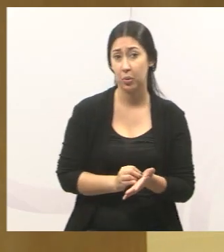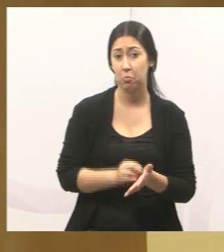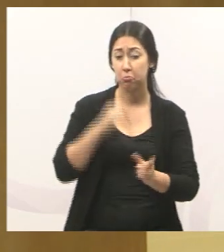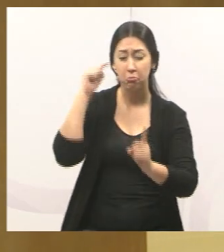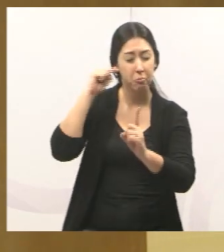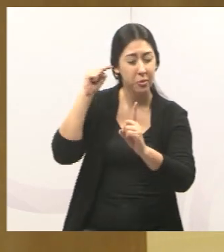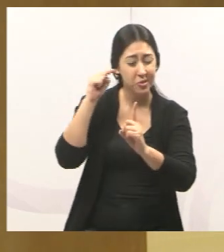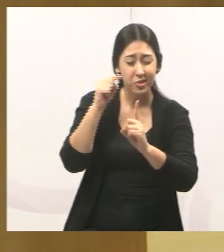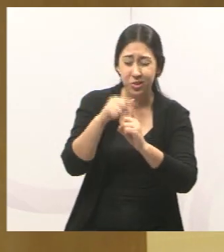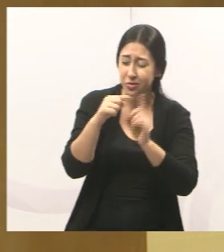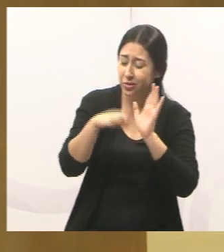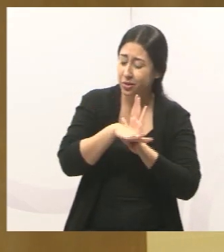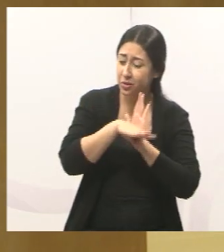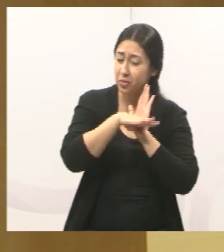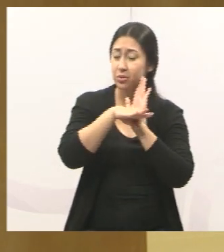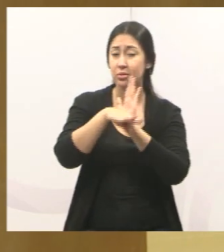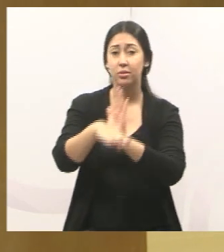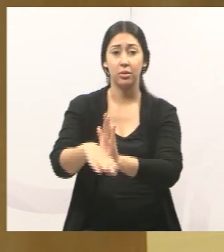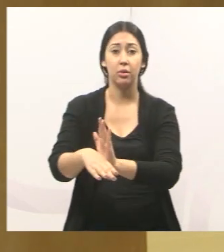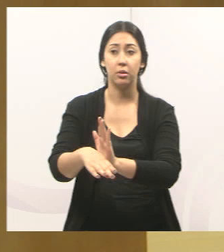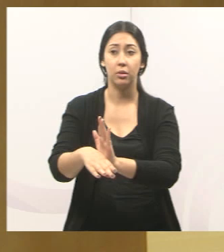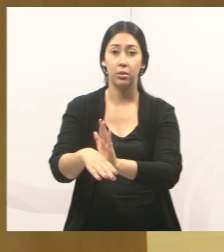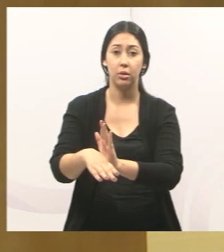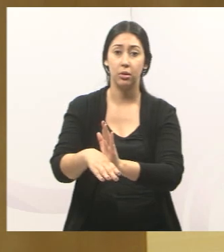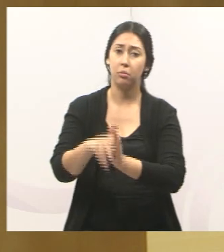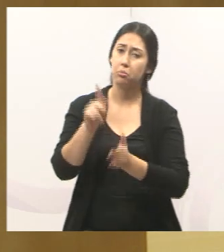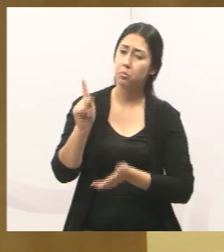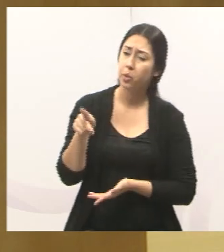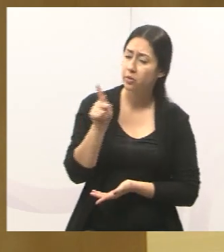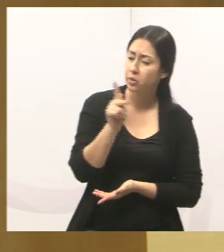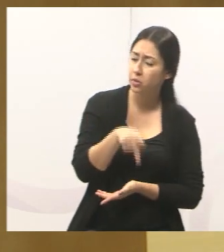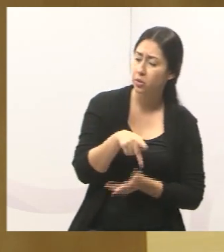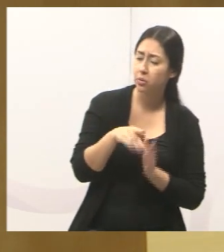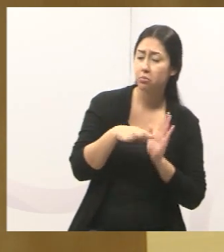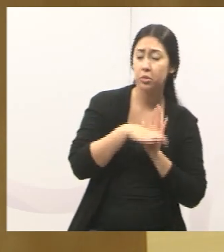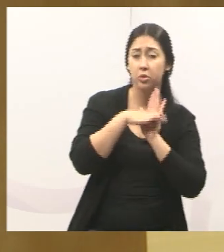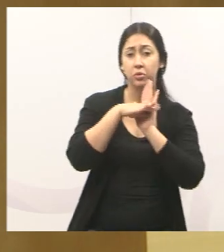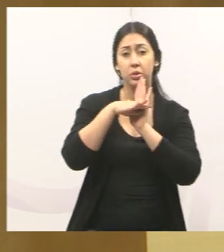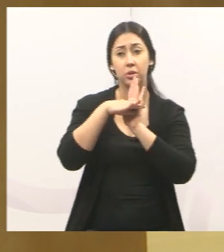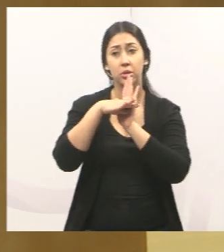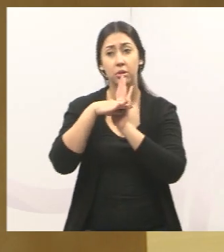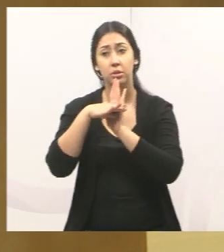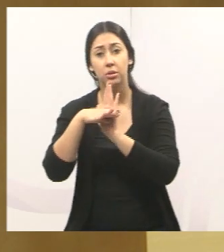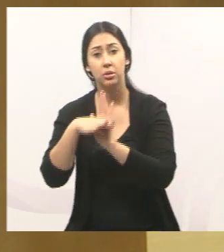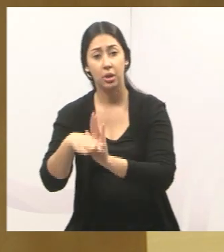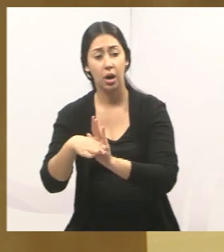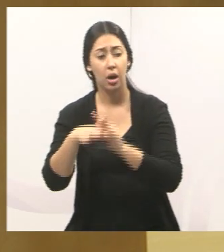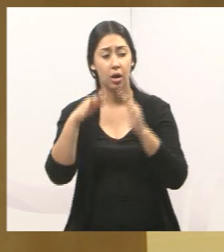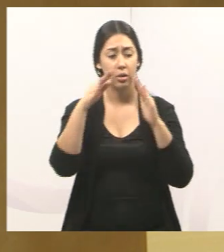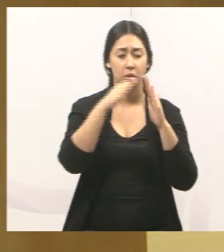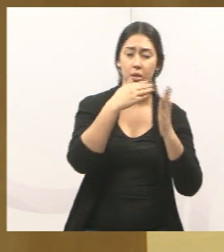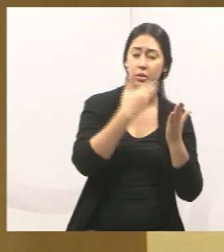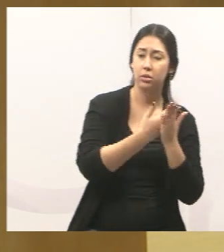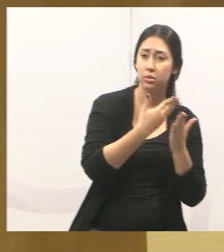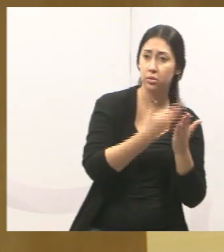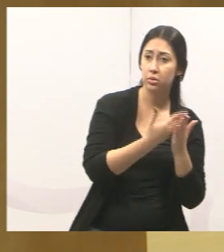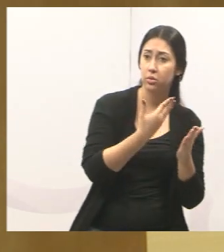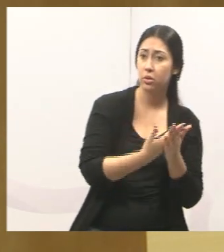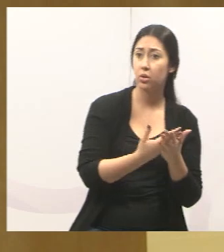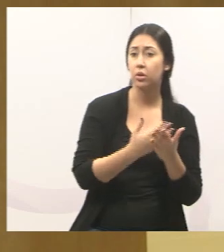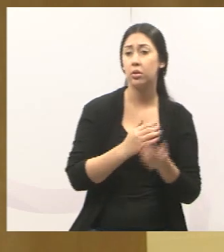finalidade de atendimento, pedagogia, atendimento no recurso humano das escolas, investimento mais no